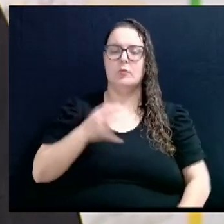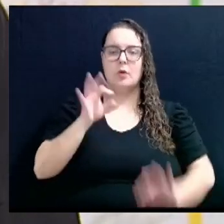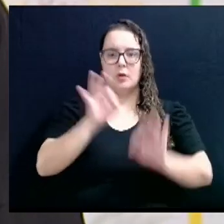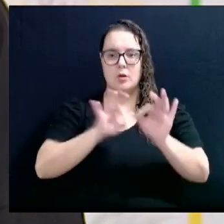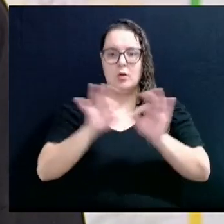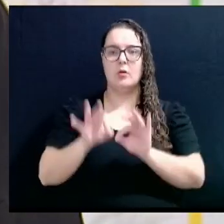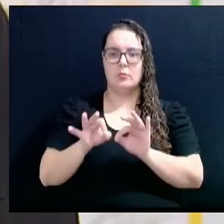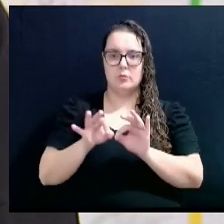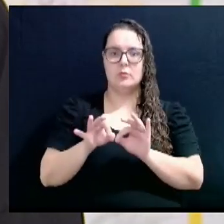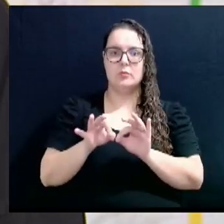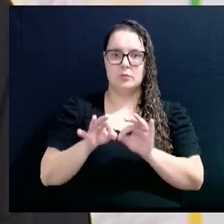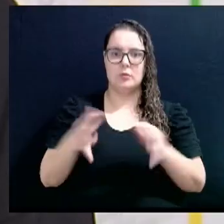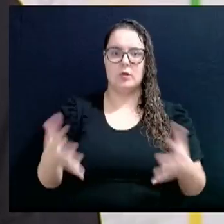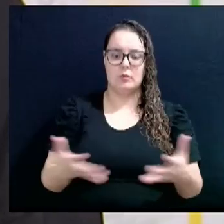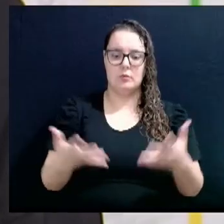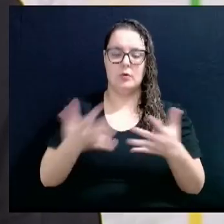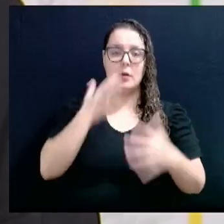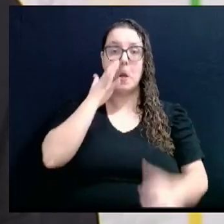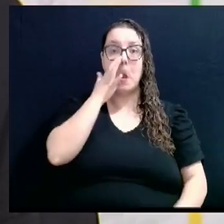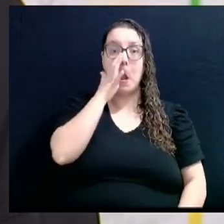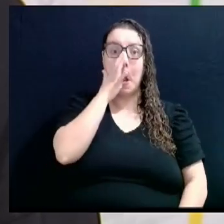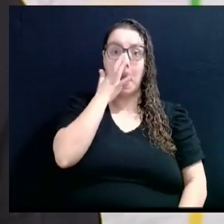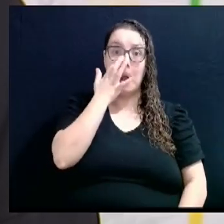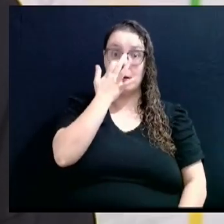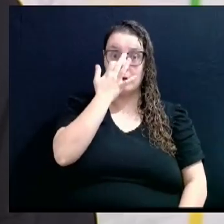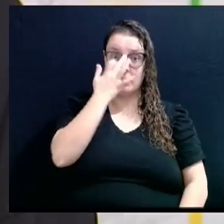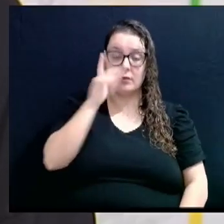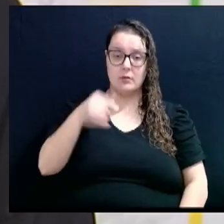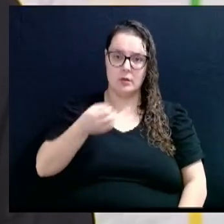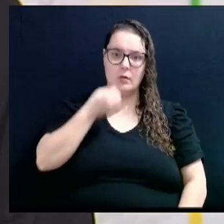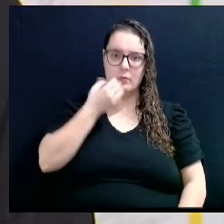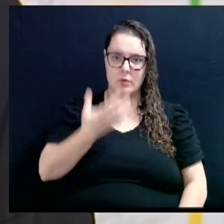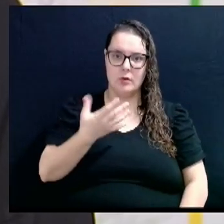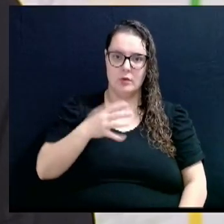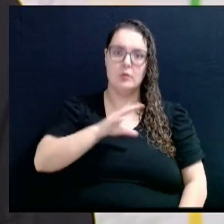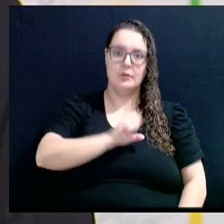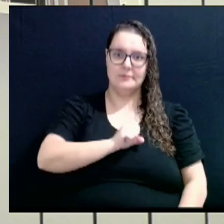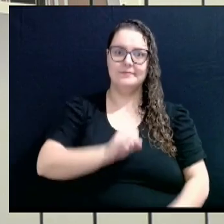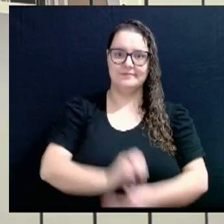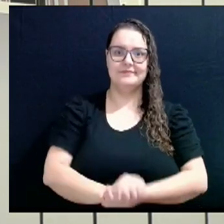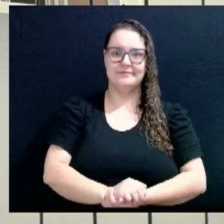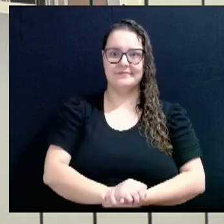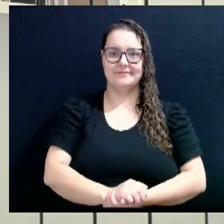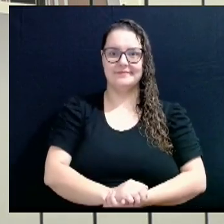né? E é muito bom também. Eu gosto bastante.